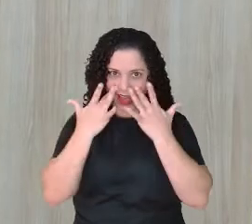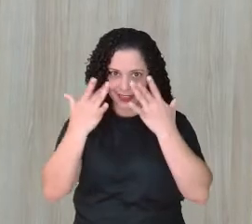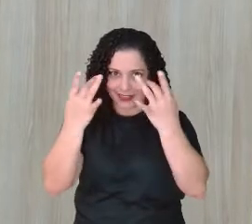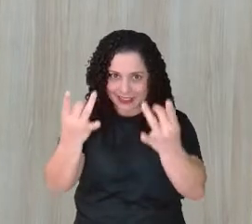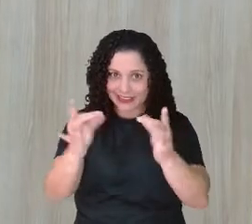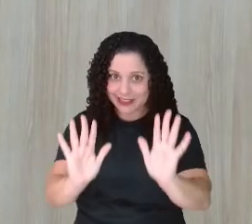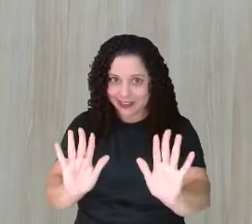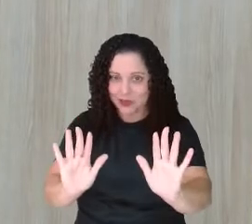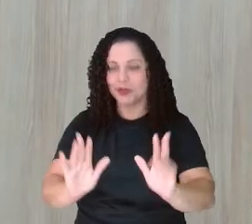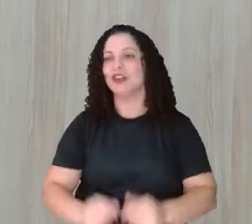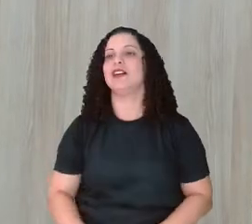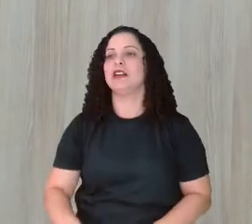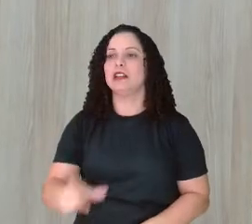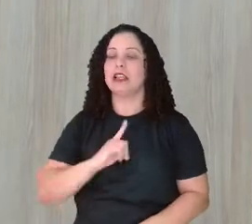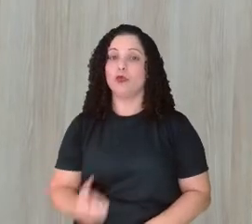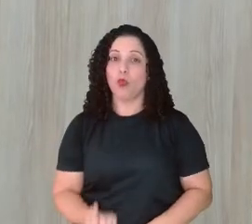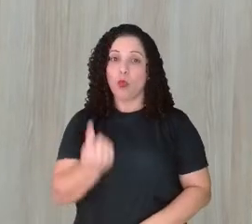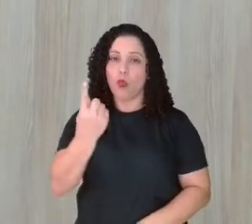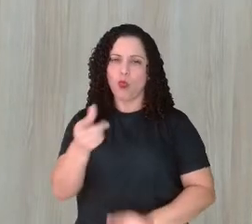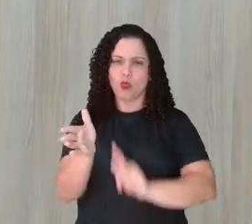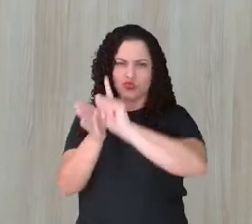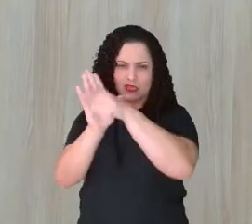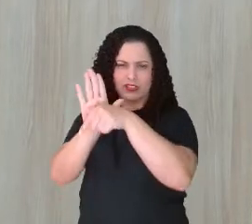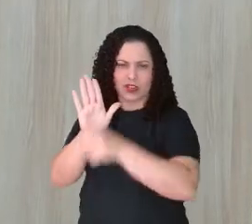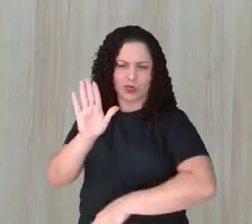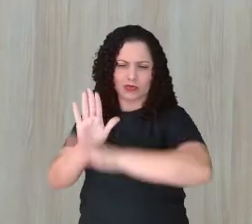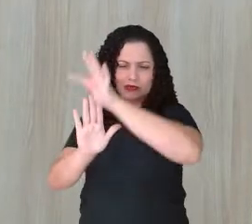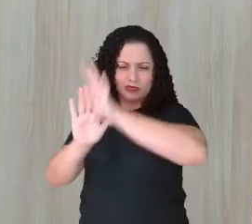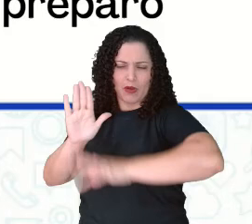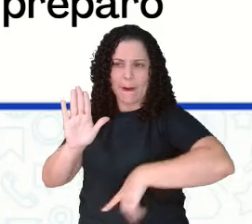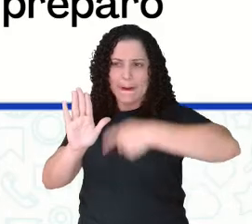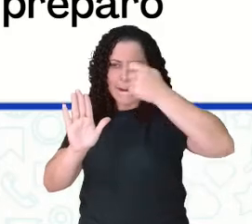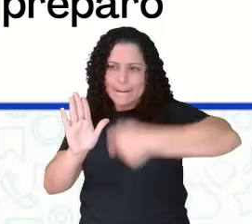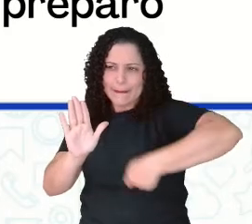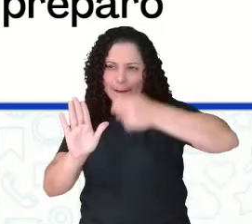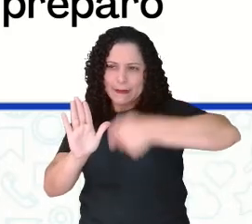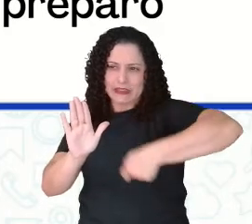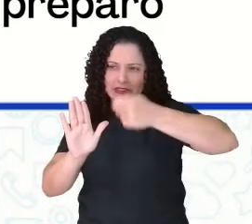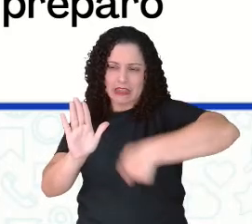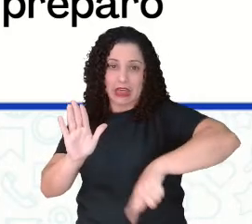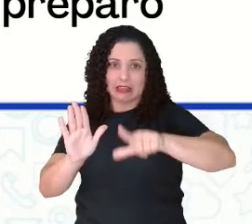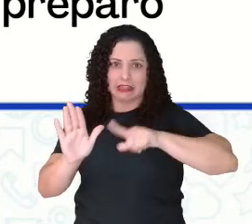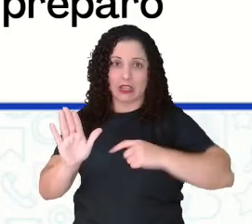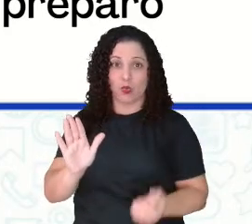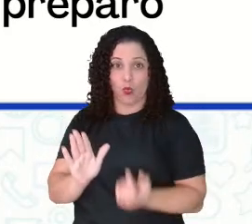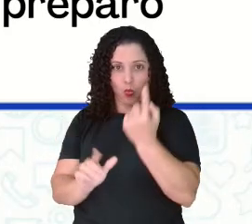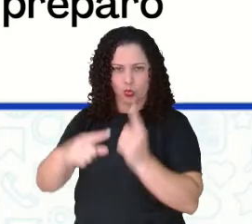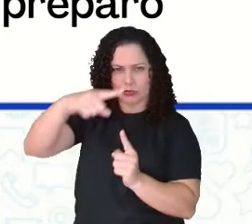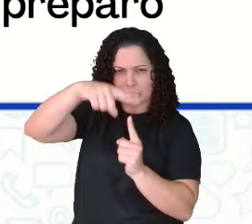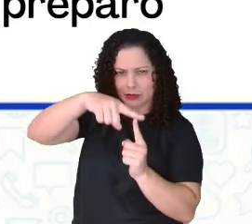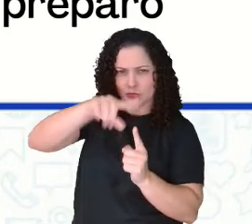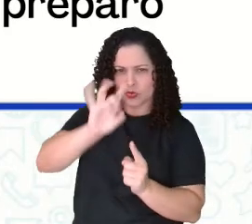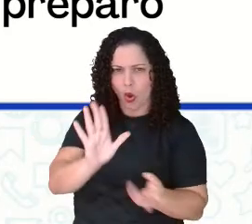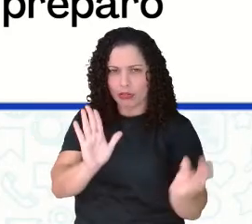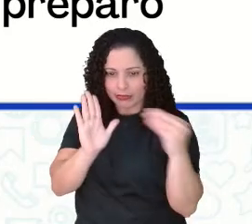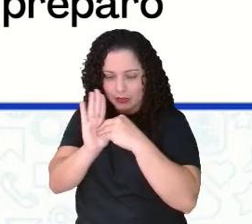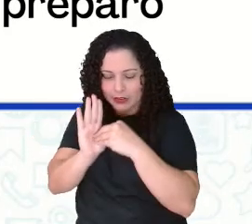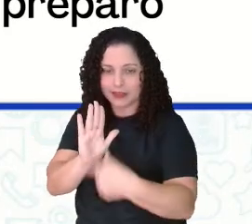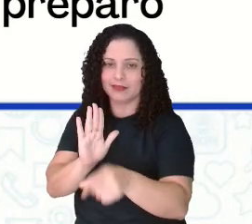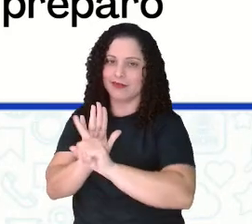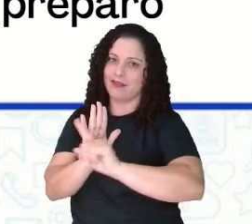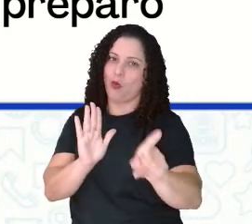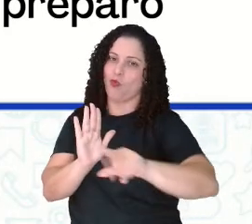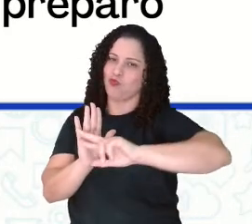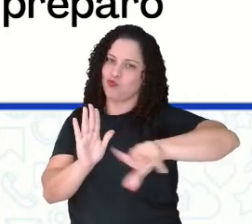um gênero textual não precisa ter, só um tipo textual.